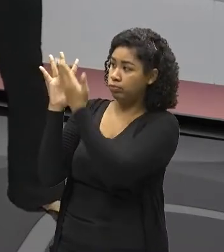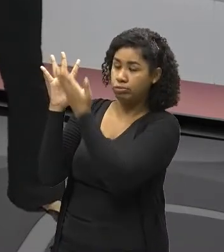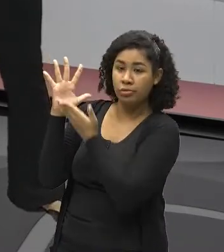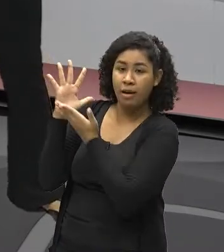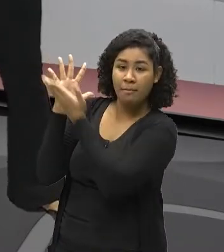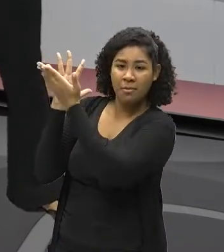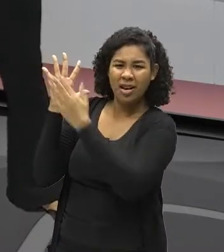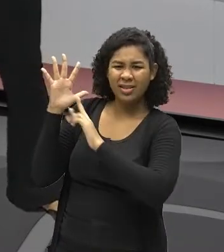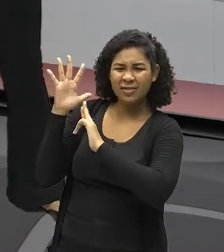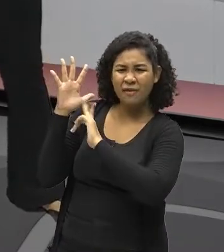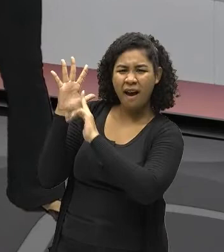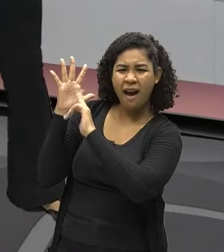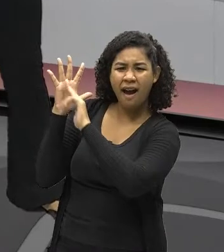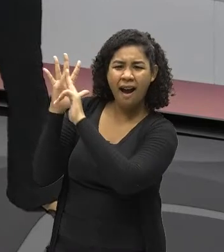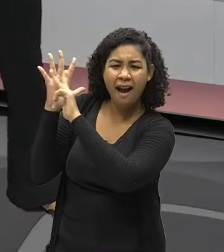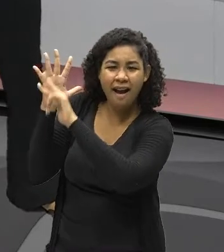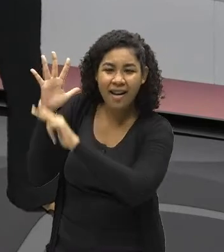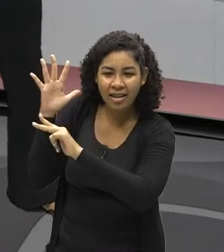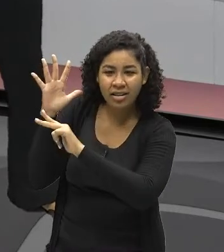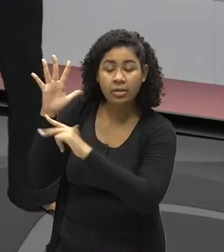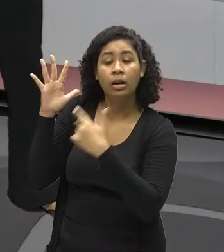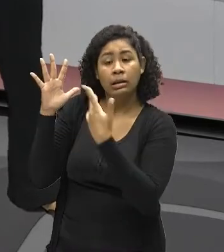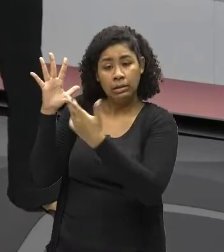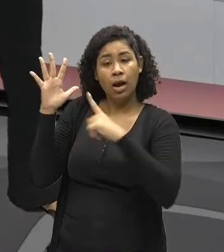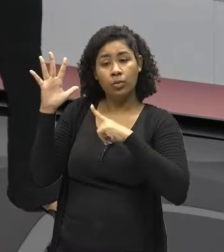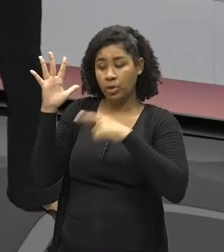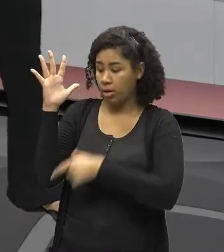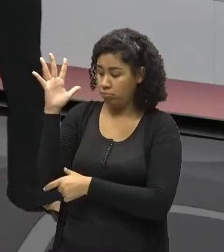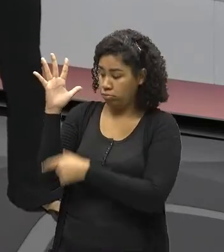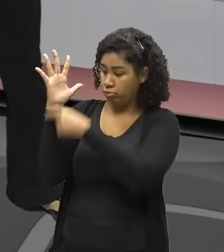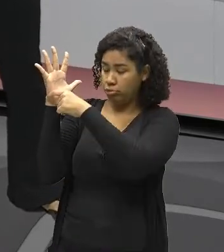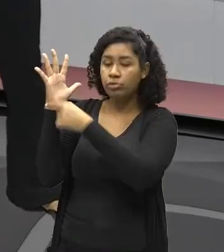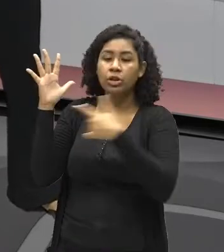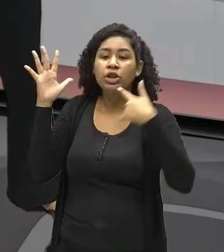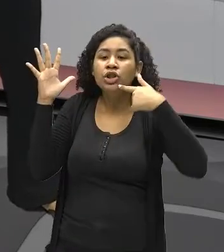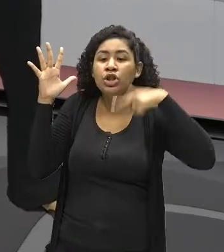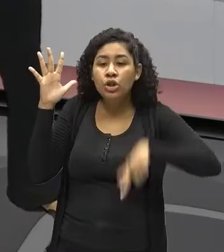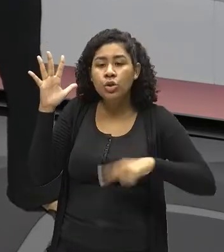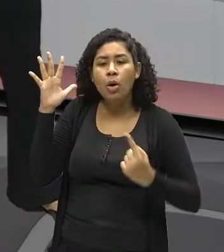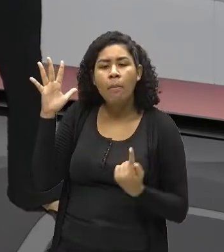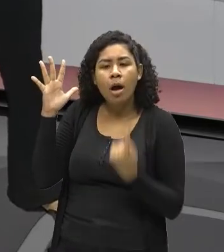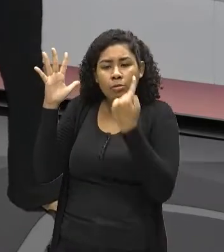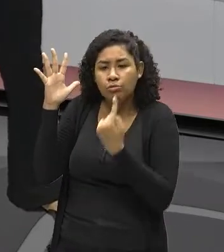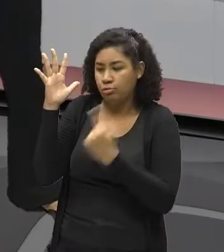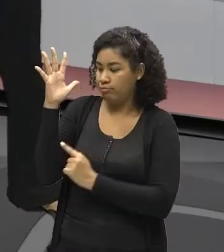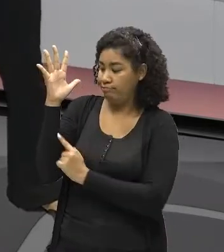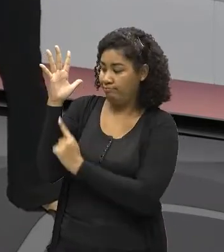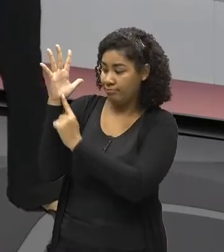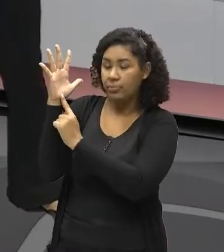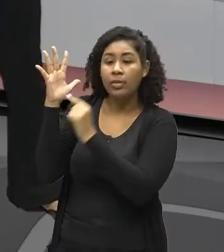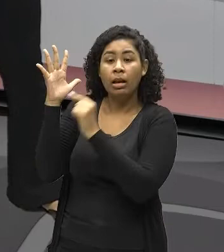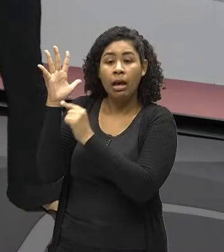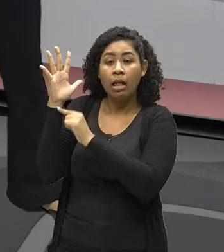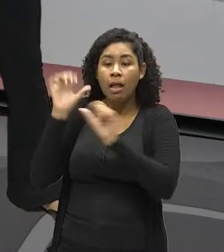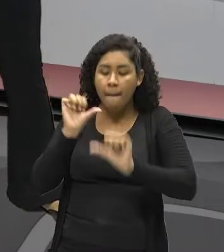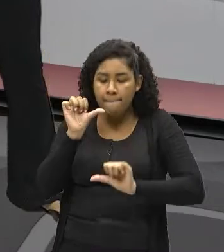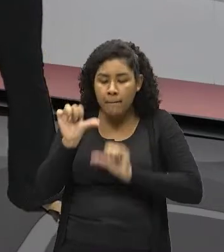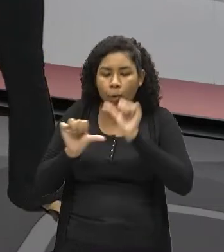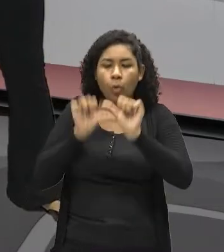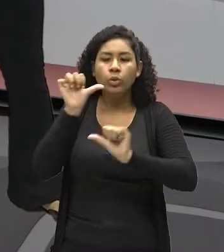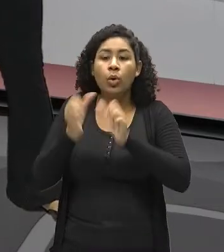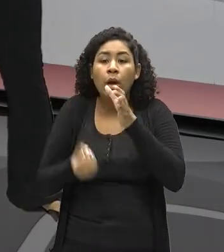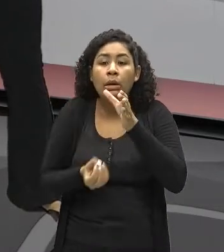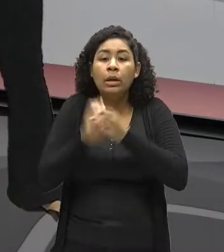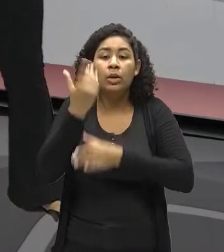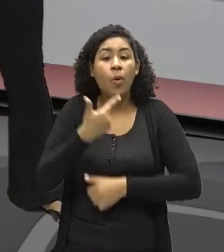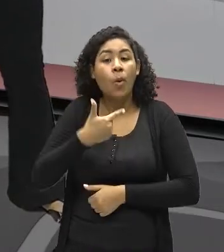deu origem a várias línguas e que muitas vezes esse próprio tronco, ele não é mais falado.